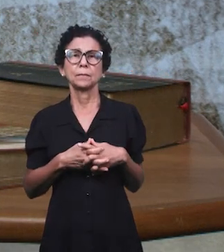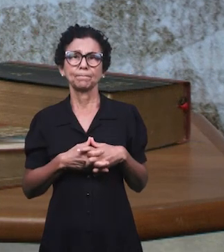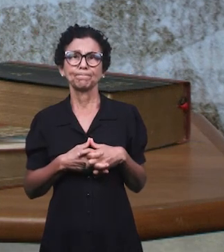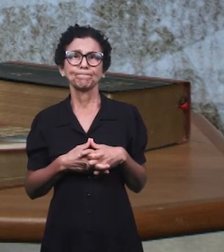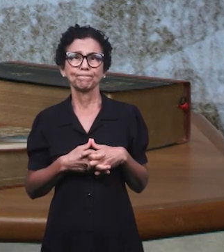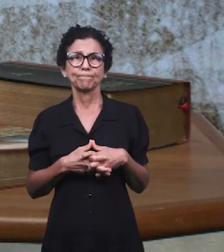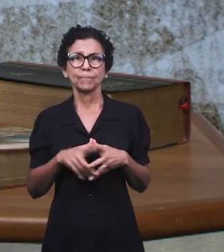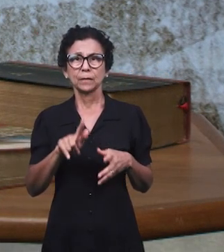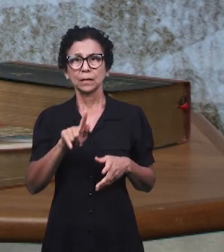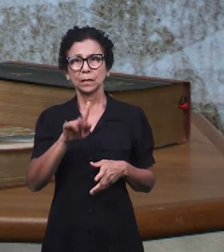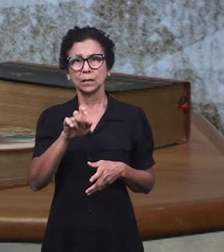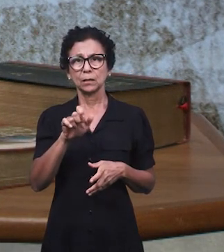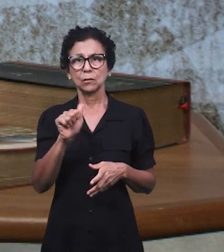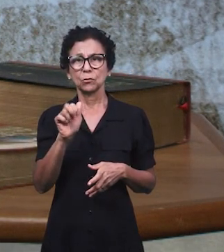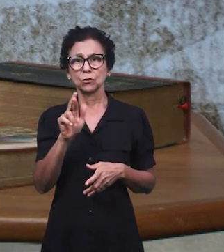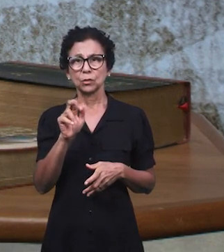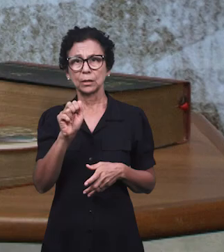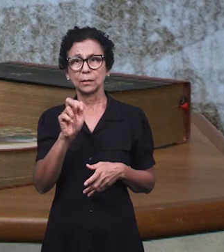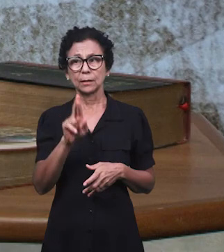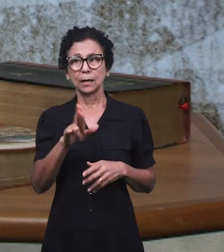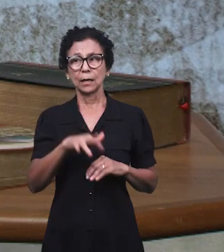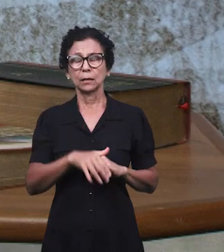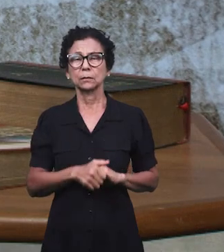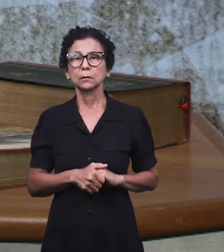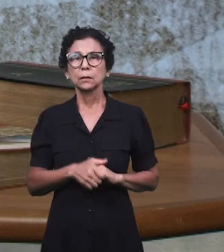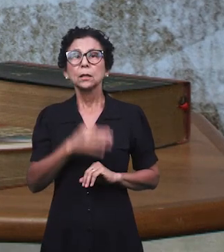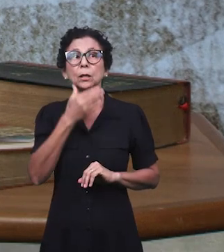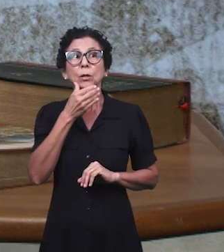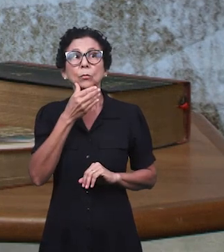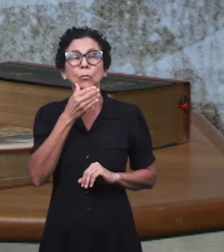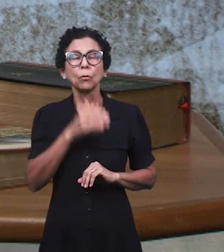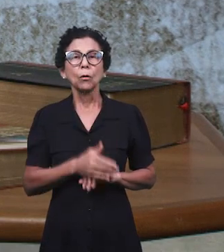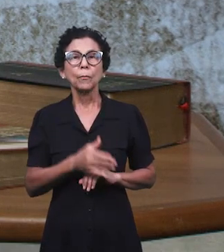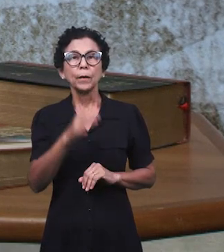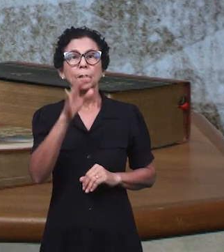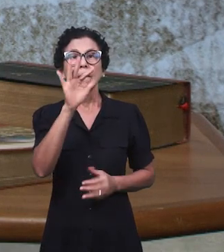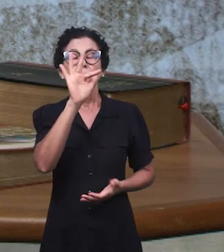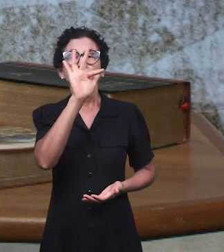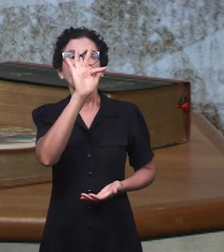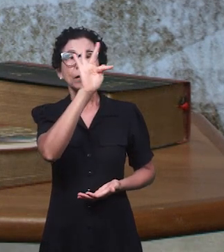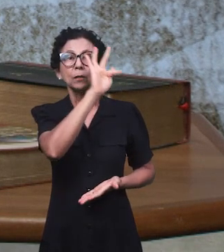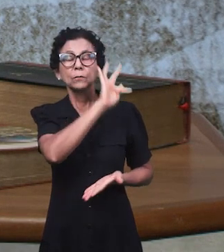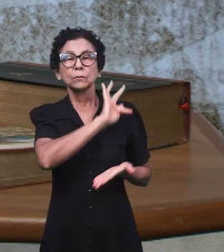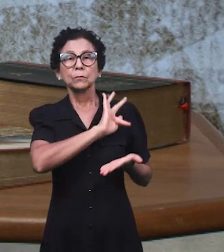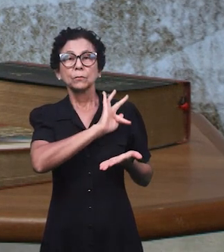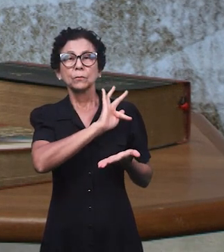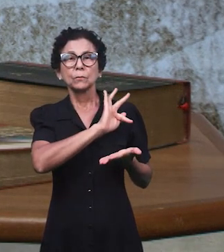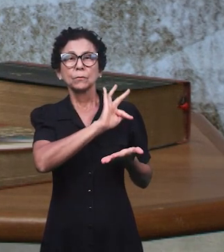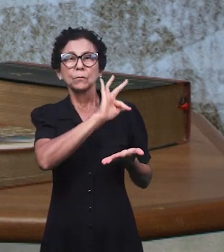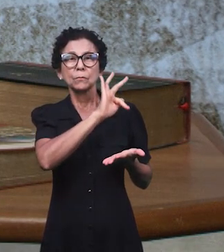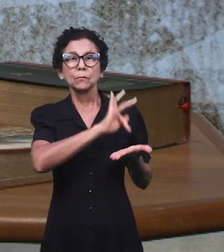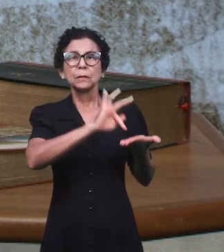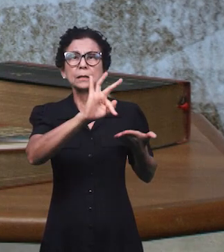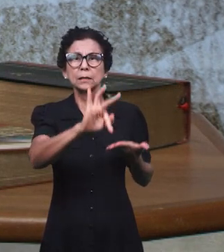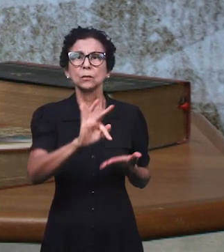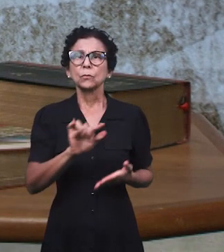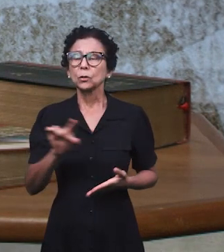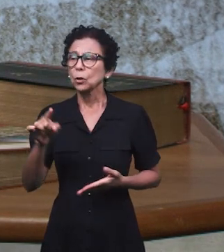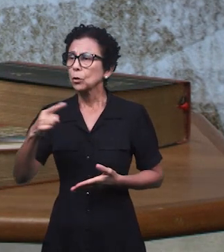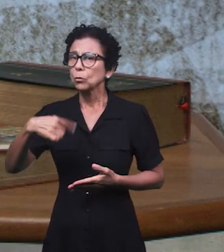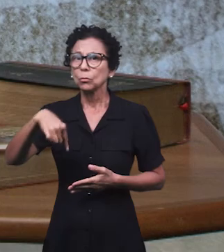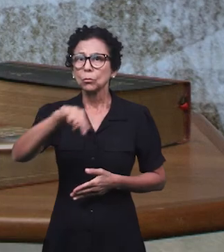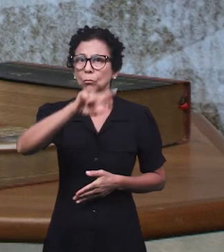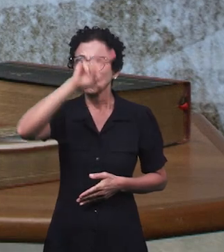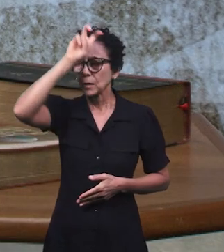apareceu-lhe o Senhor e disse: não desças ao Egito, habita na terra que eu te disser.